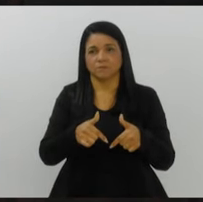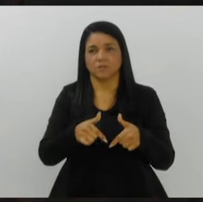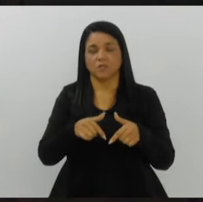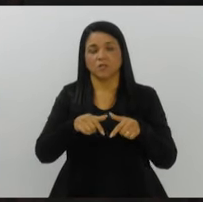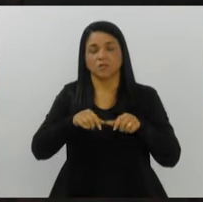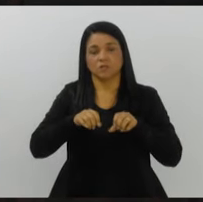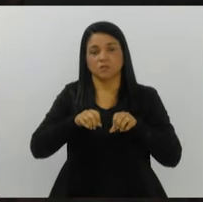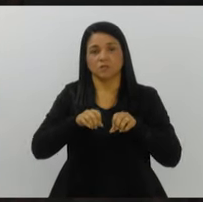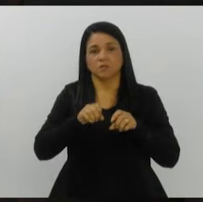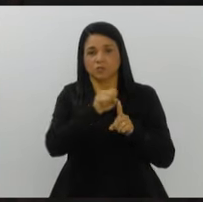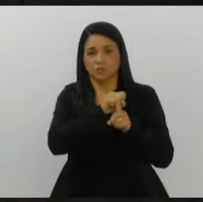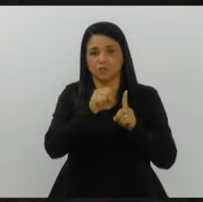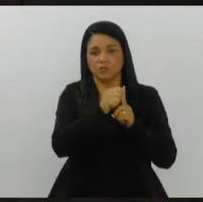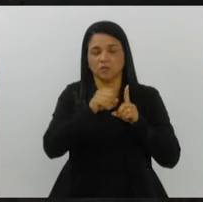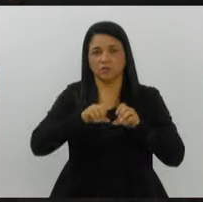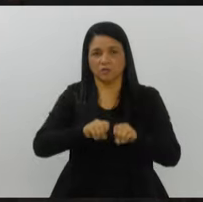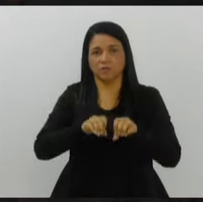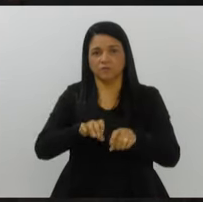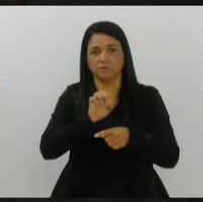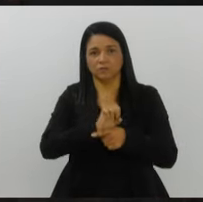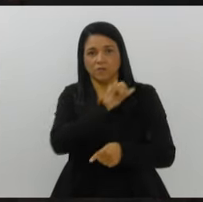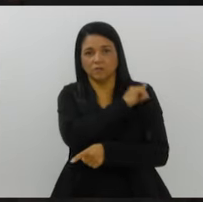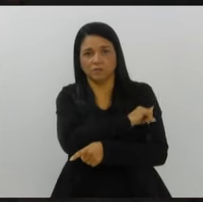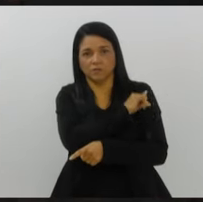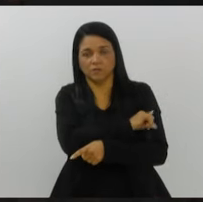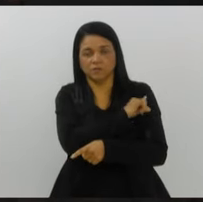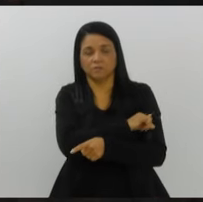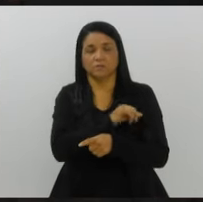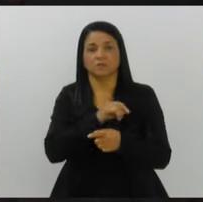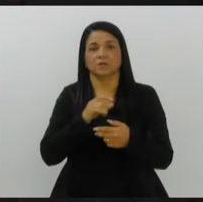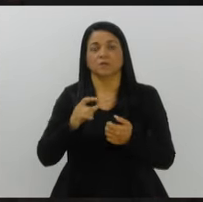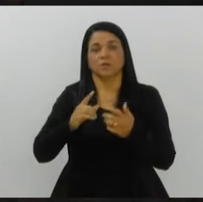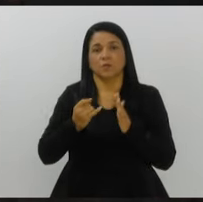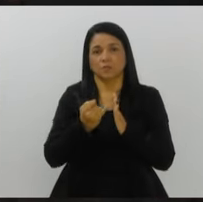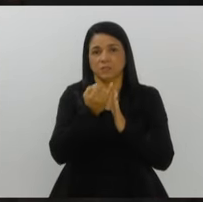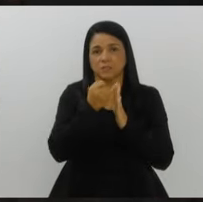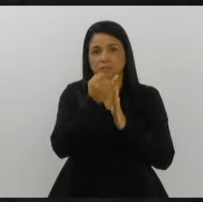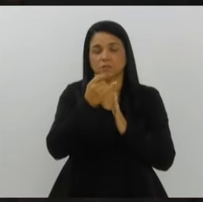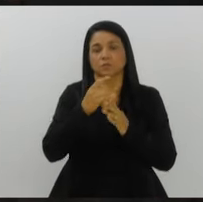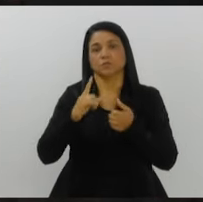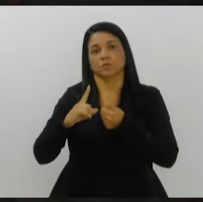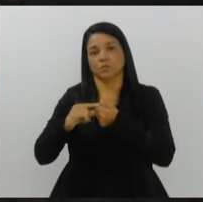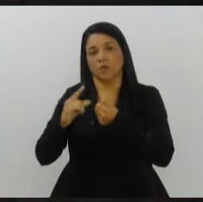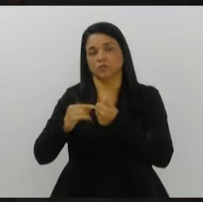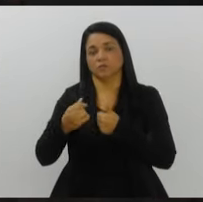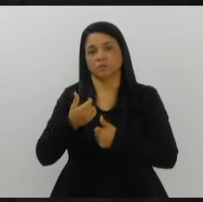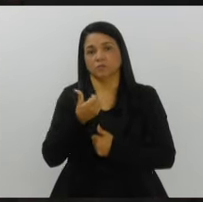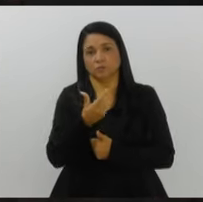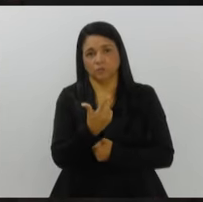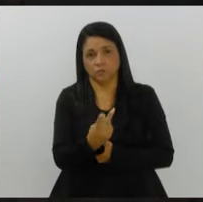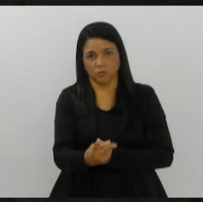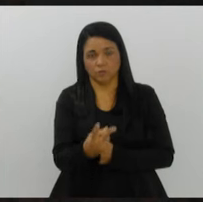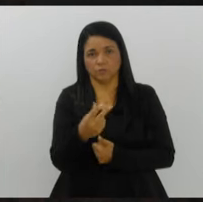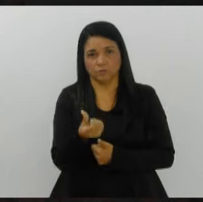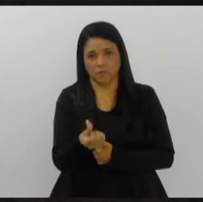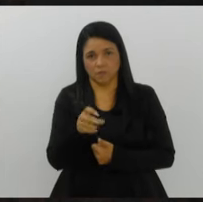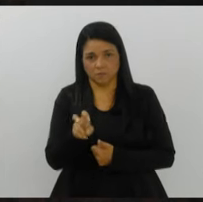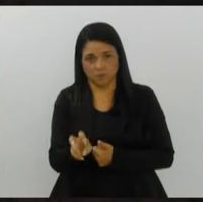Socioeducativa de Gases no Estado do Rio de Janeiro, de acordo com o inciso 1º, artigo 265 do